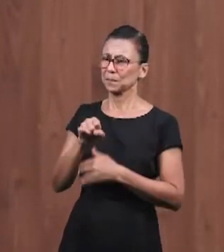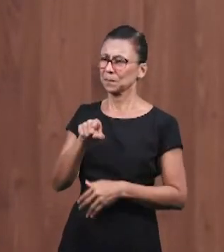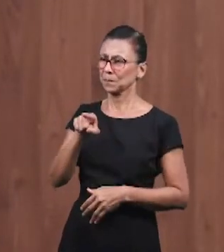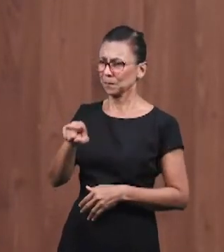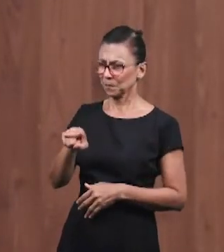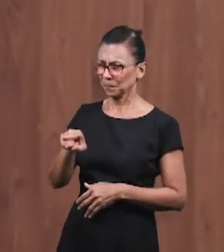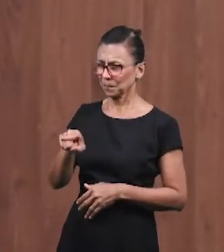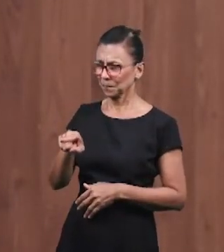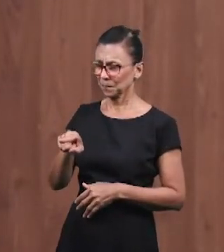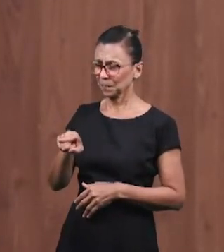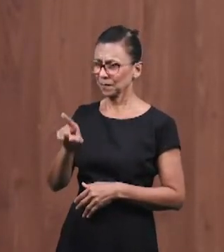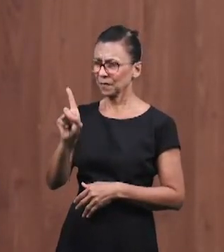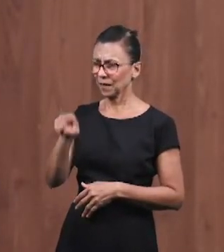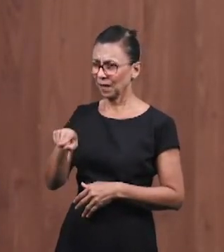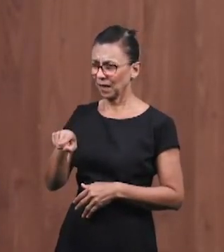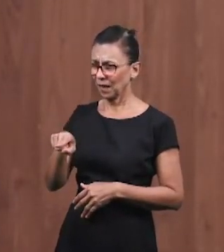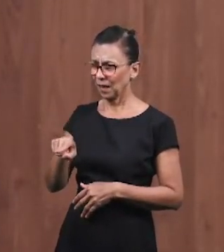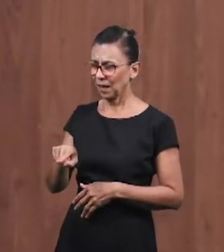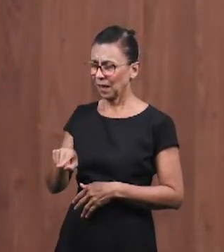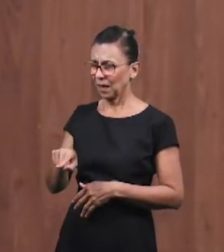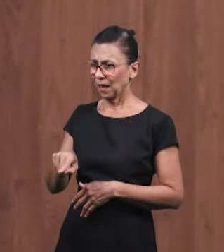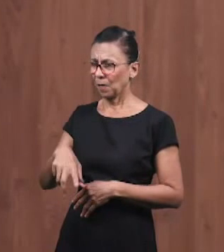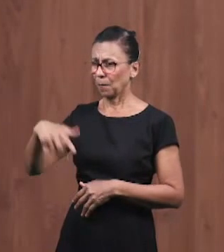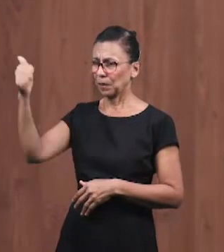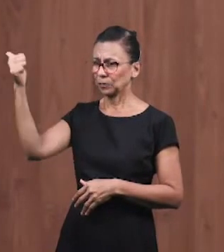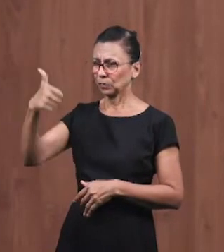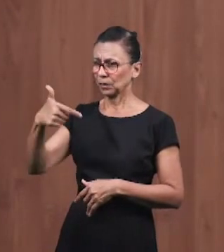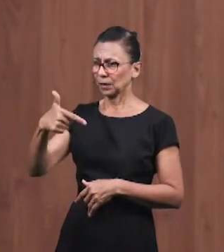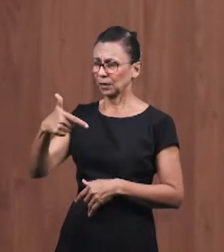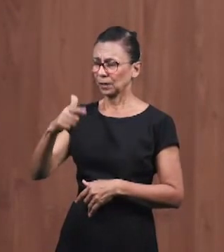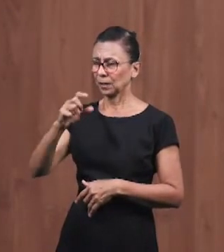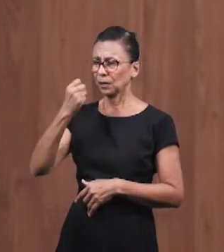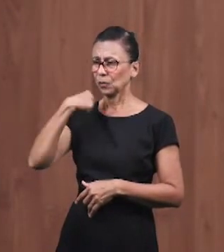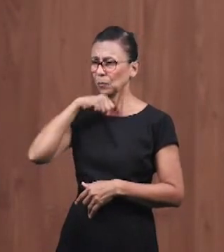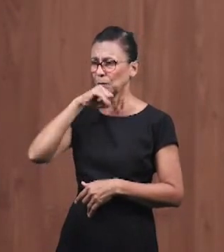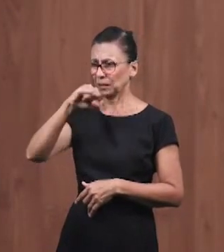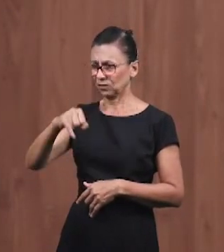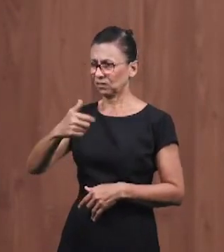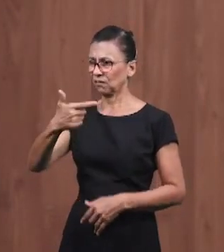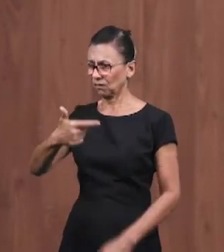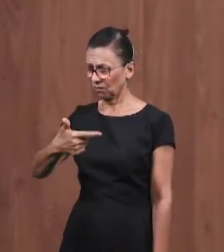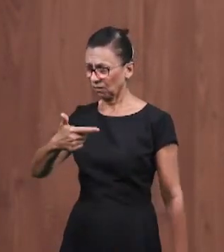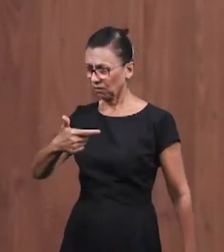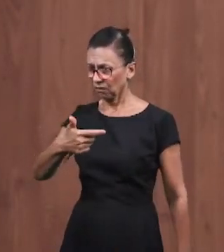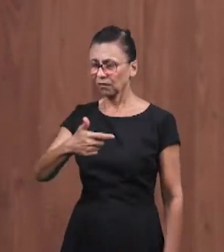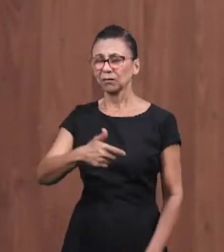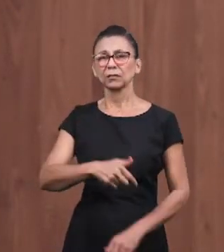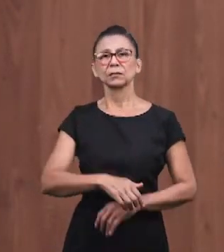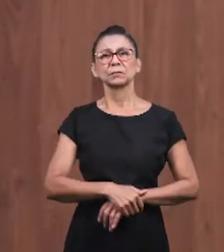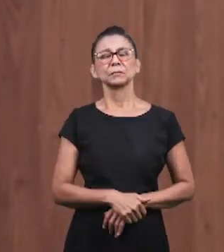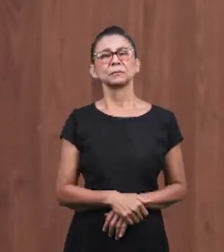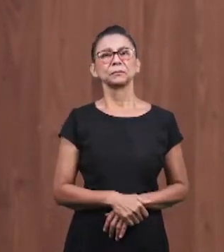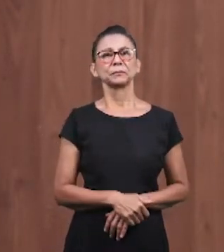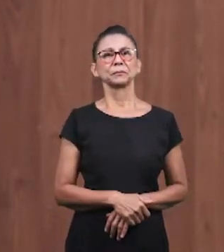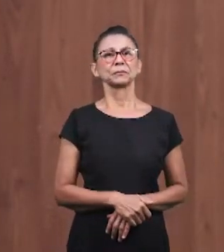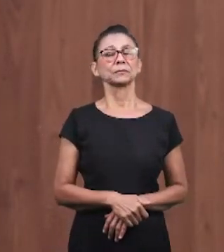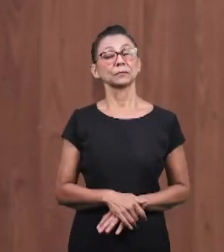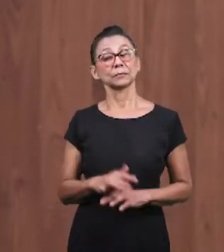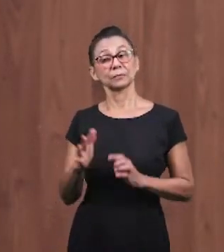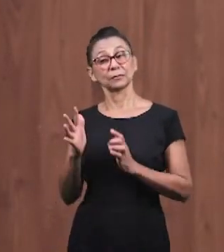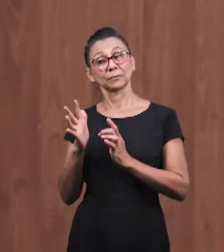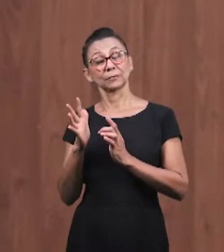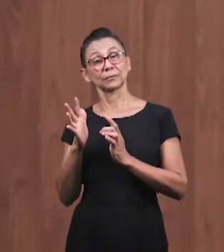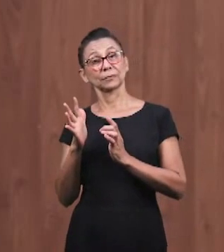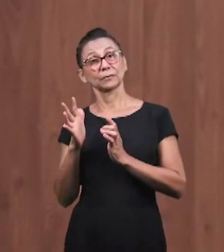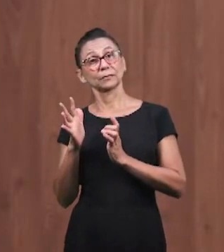Jesus era maior do que o pai Jacó. Então, naturalmente, esses são os argumentos religiosos, da razão. Mas o Senhor